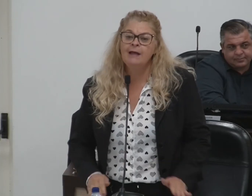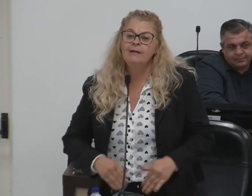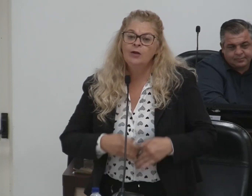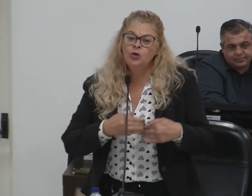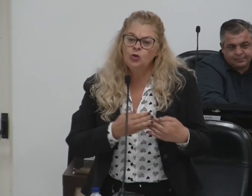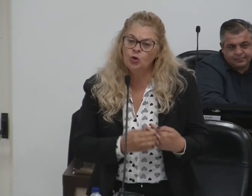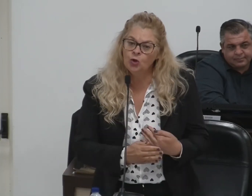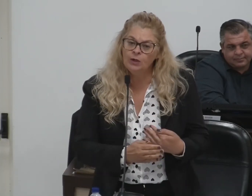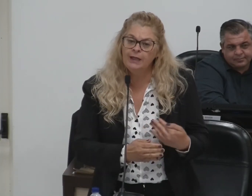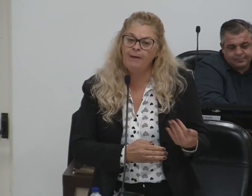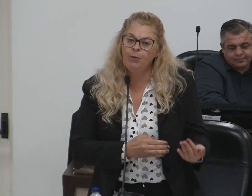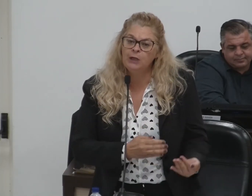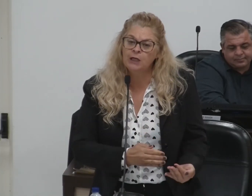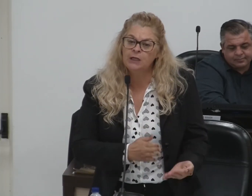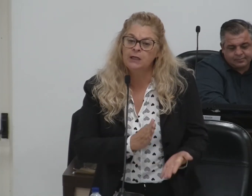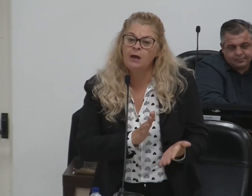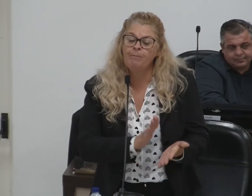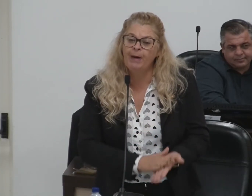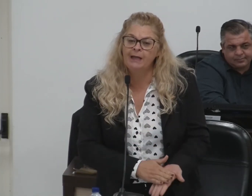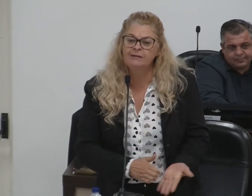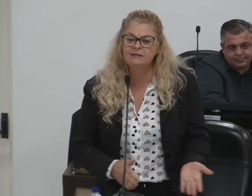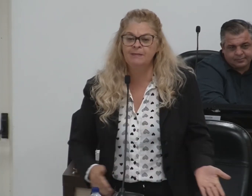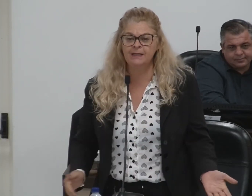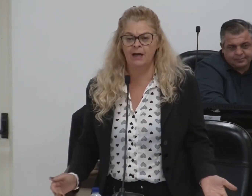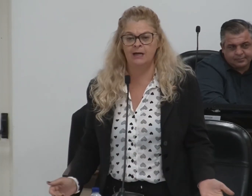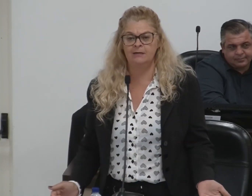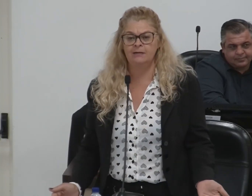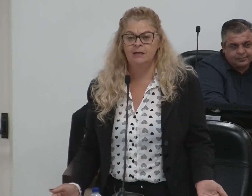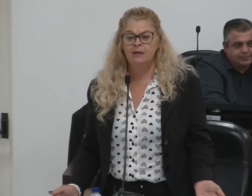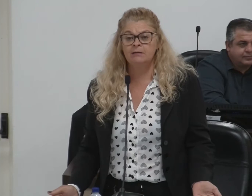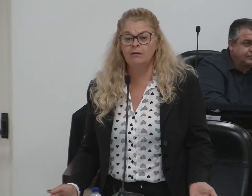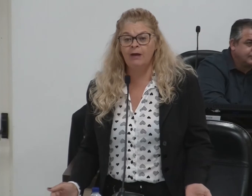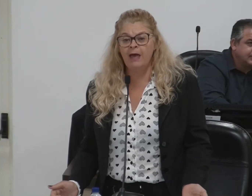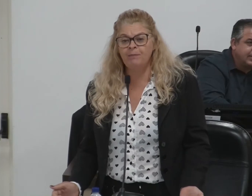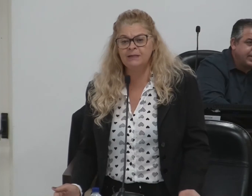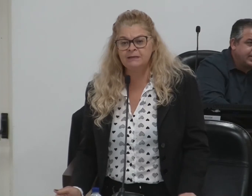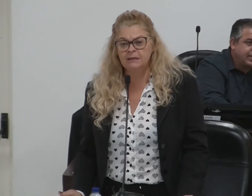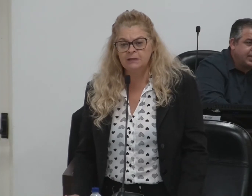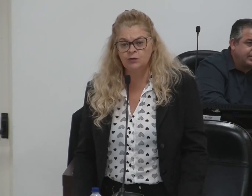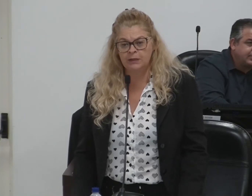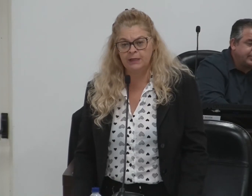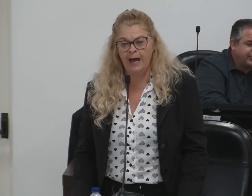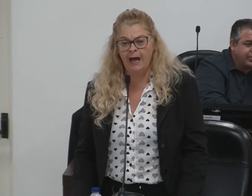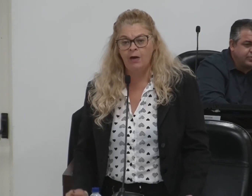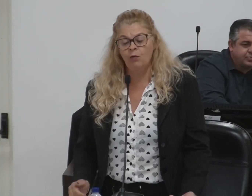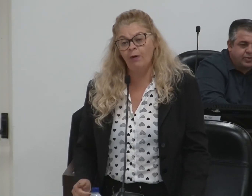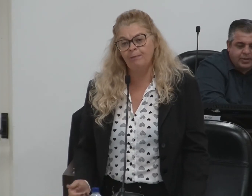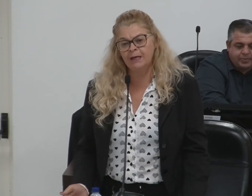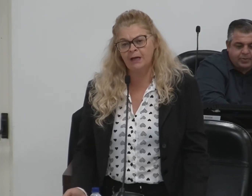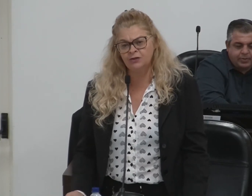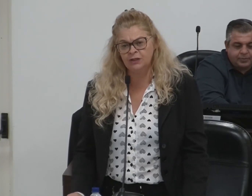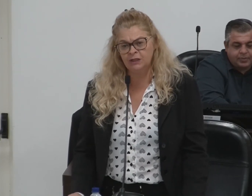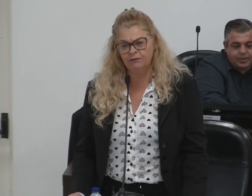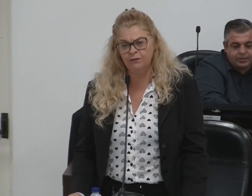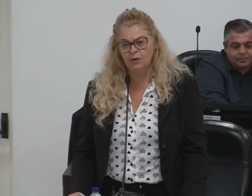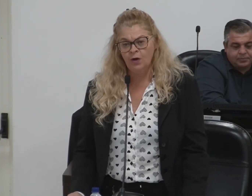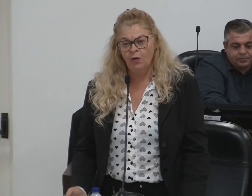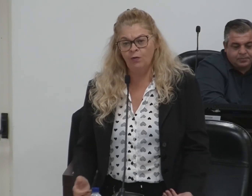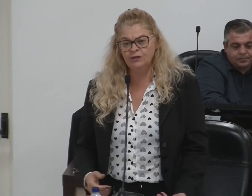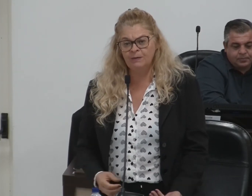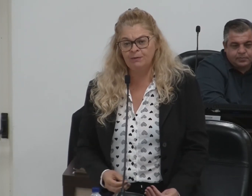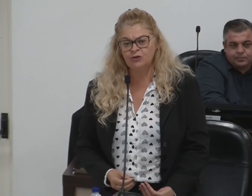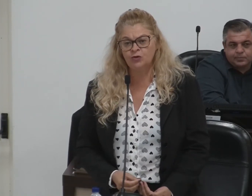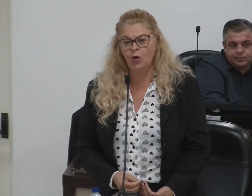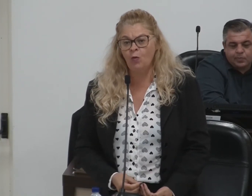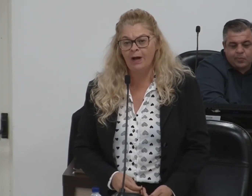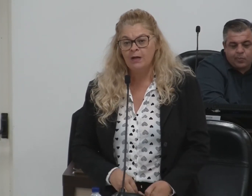falar na policlínica para desmarcar. Então, é preciso criar um aplicativo